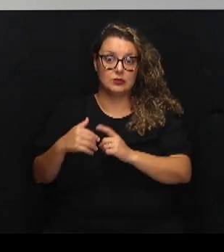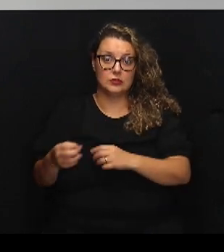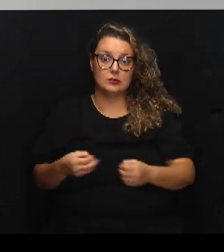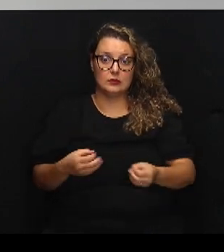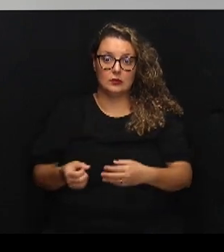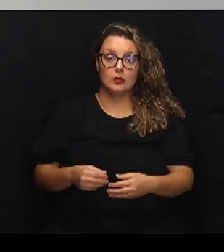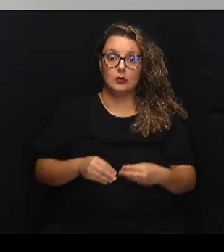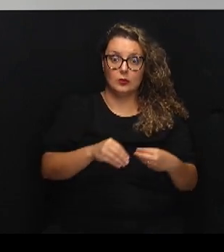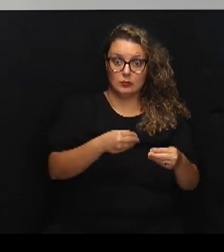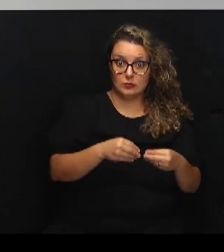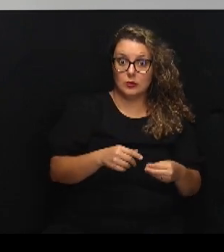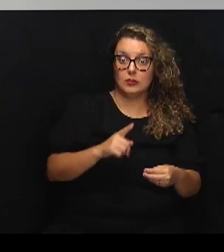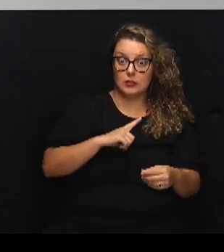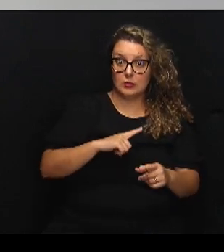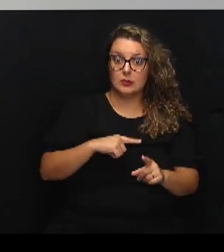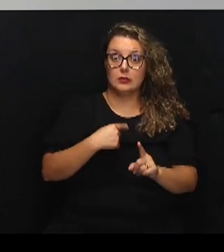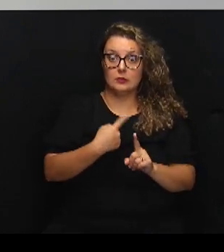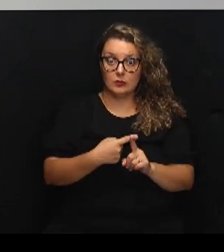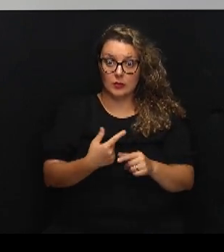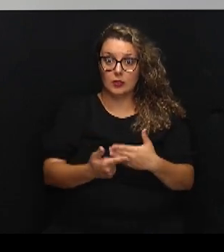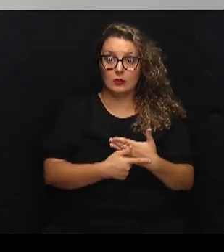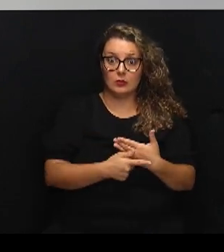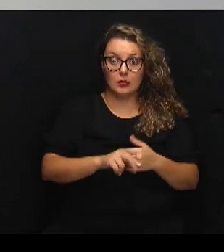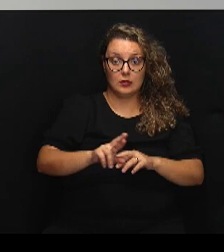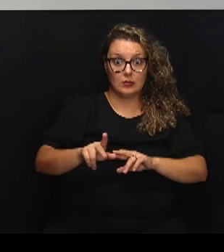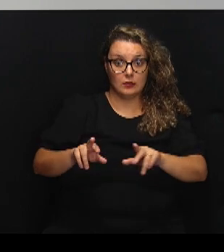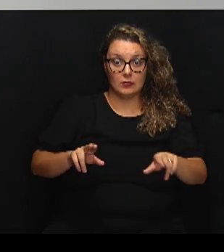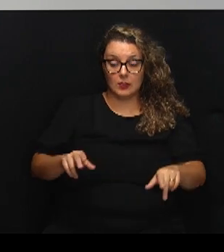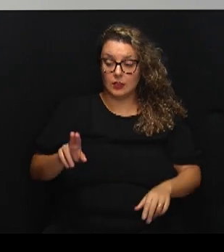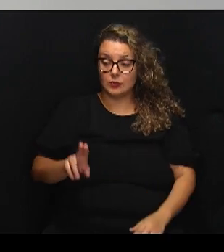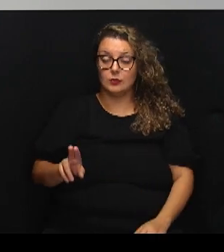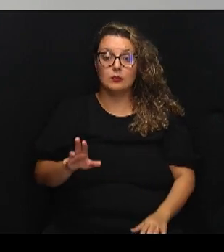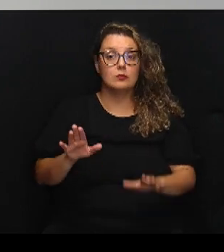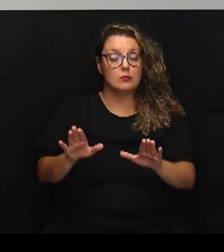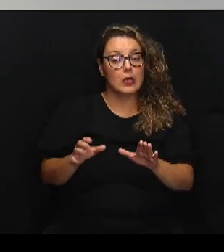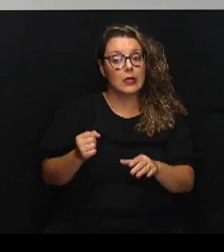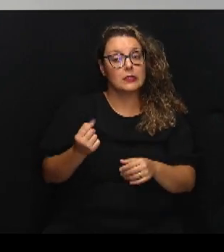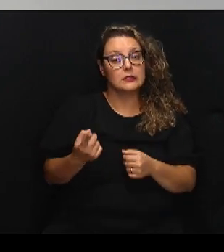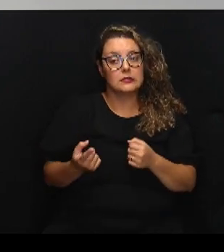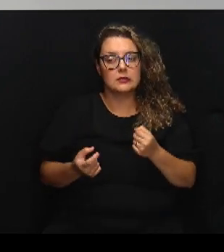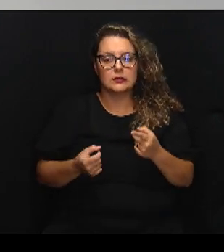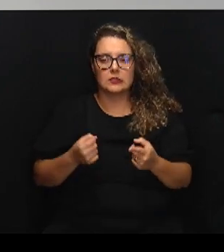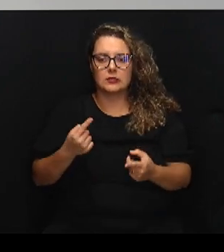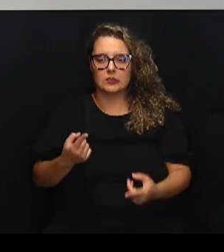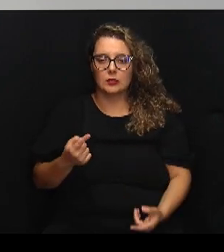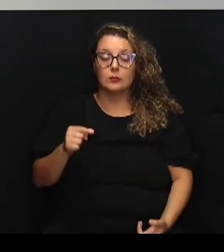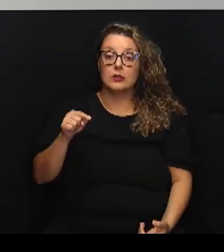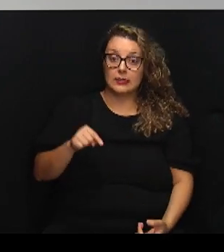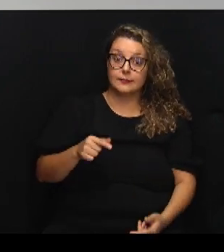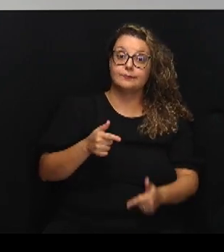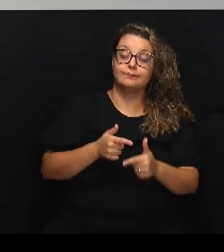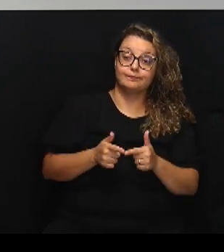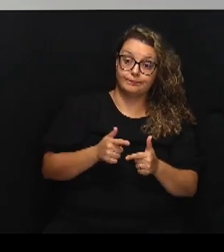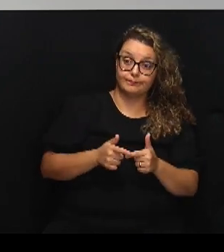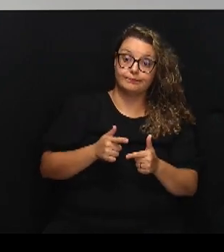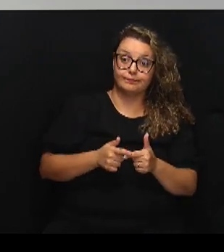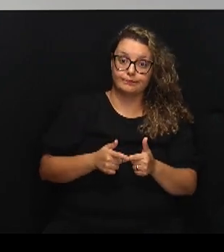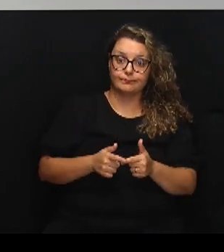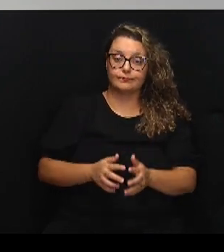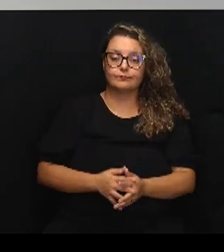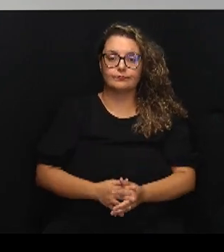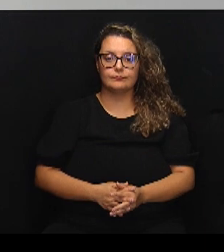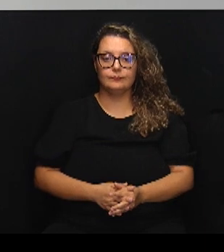né? Os plásticos, eles têm papel relevante e positivo em várias das aplicações, porém tem algumas, e essas